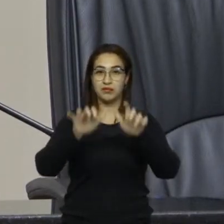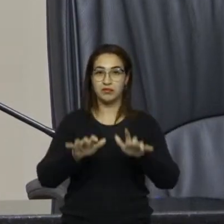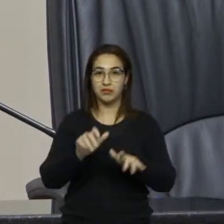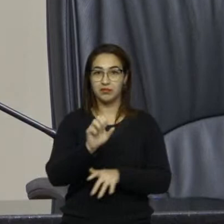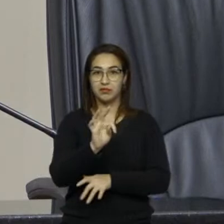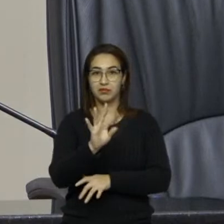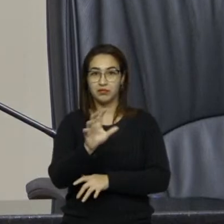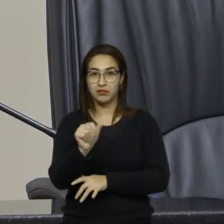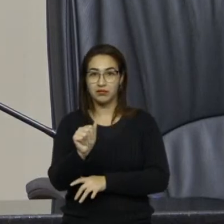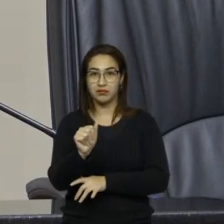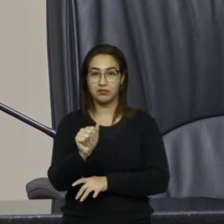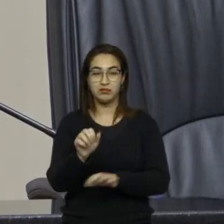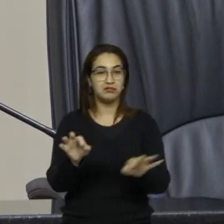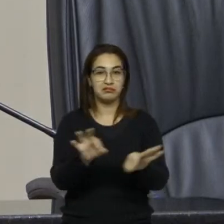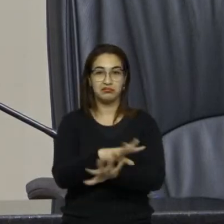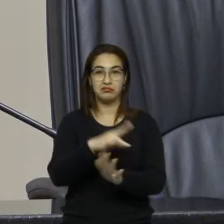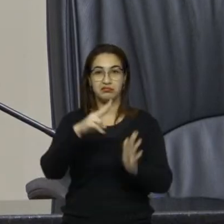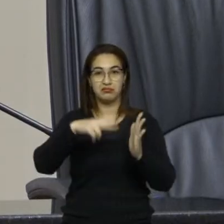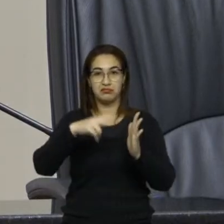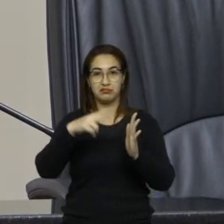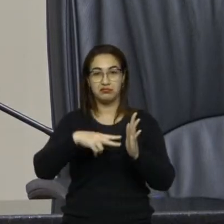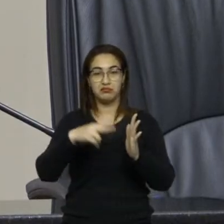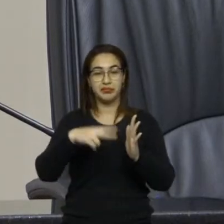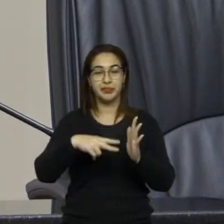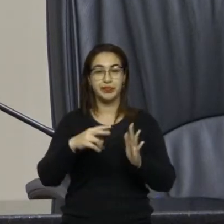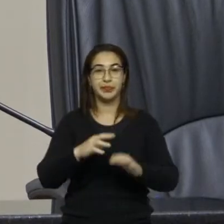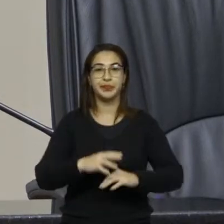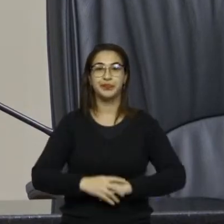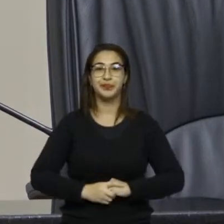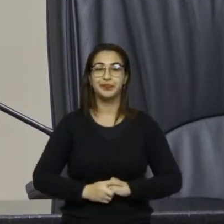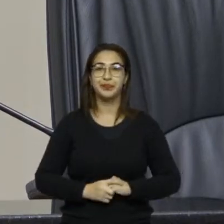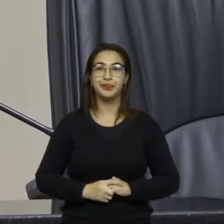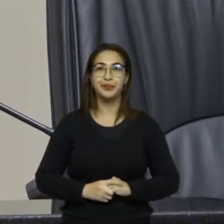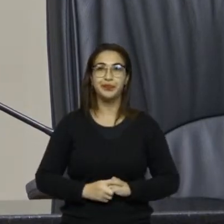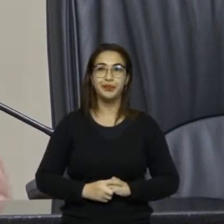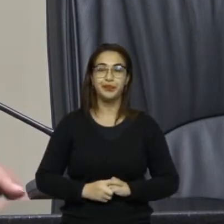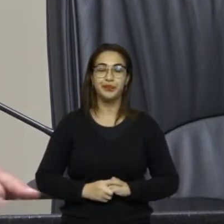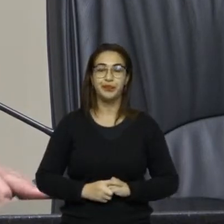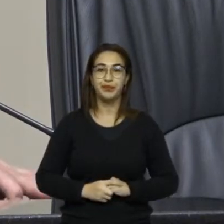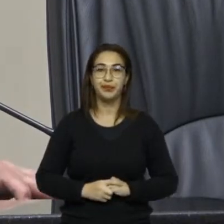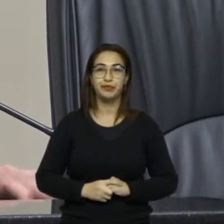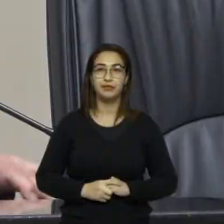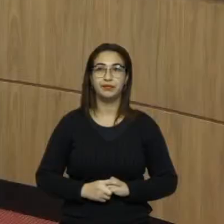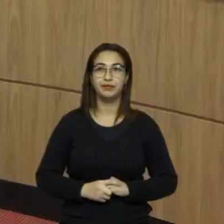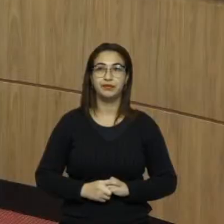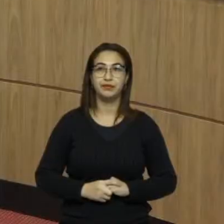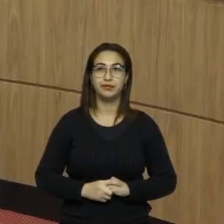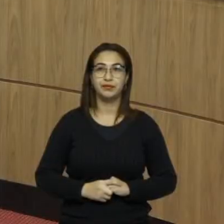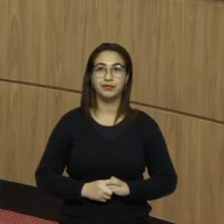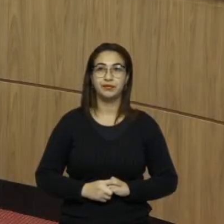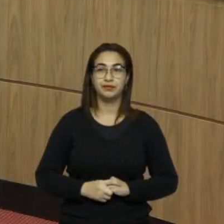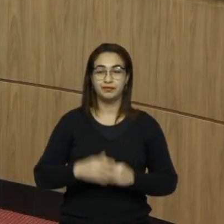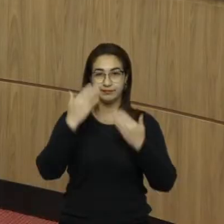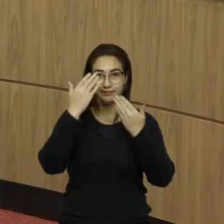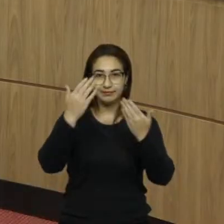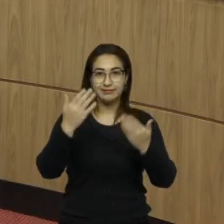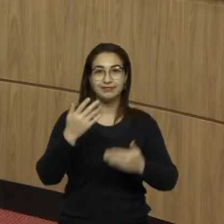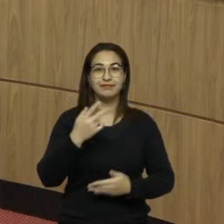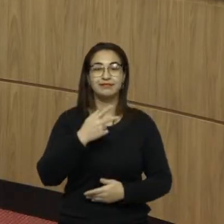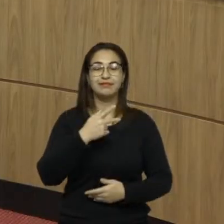ata. Senhor presidente, deputado Kennedy Nunes, era isto para hoje. Obrigado, deputado Padre